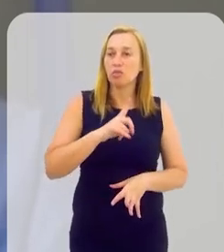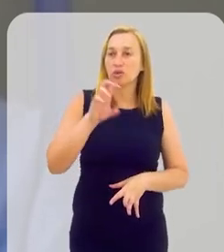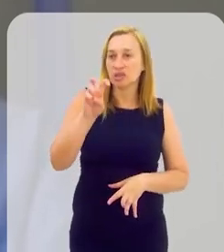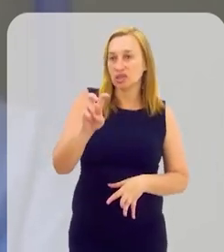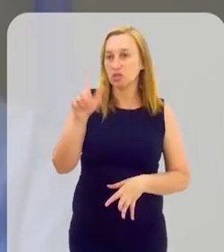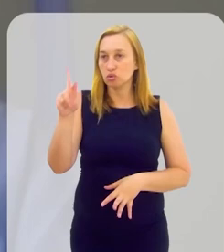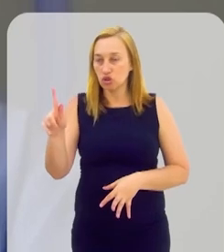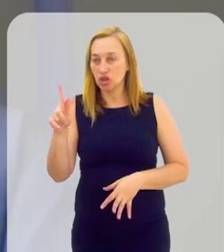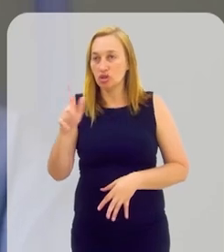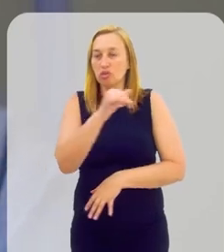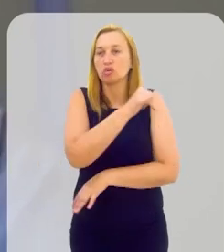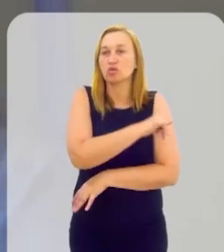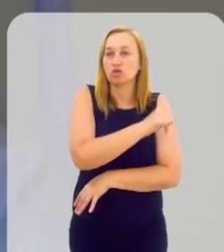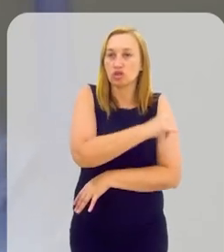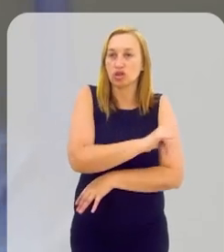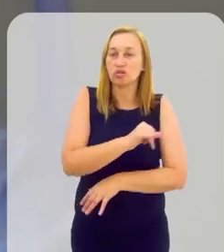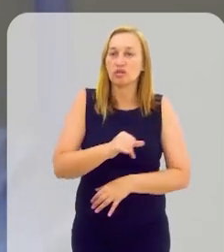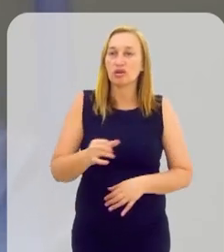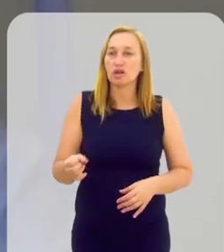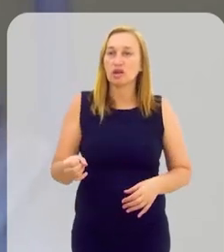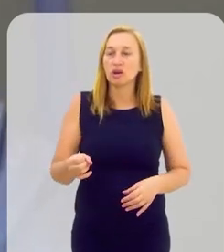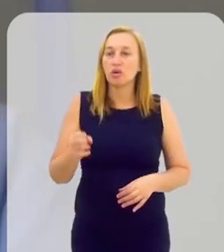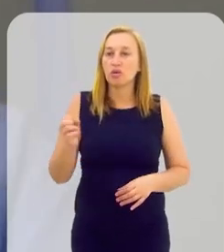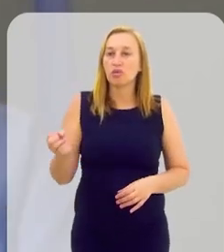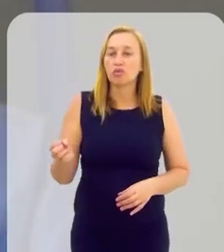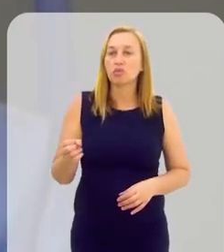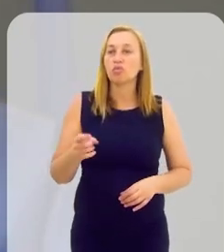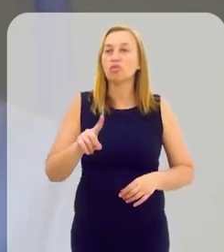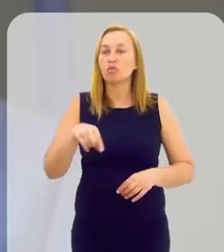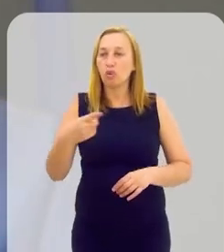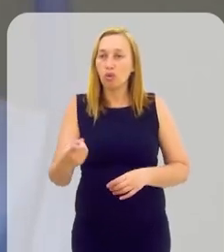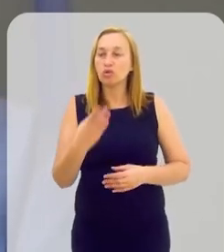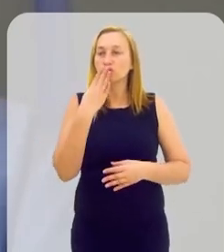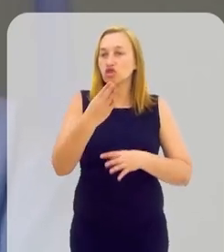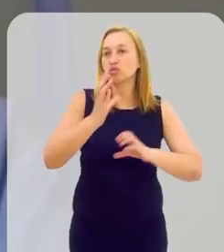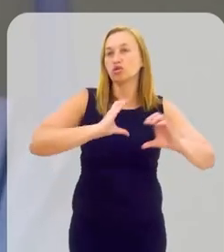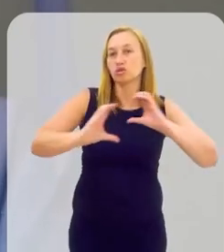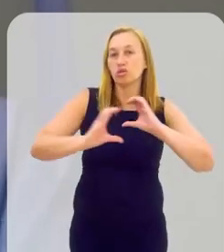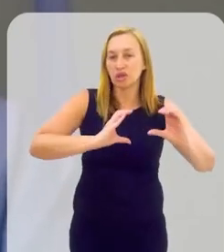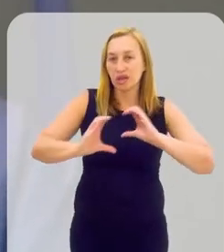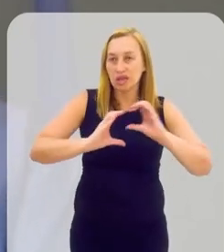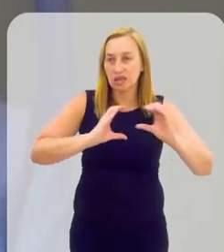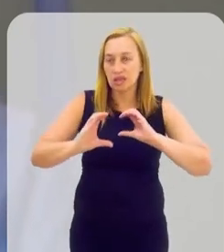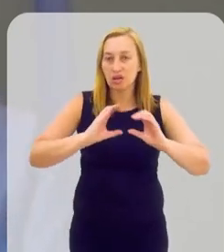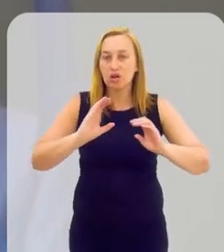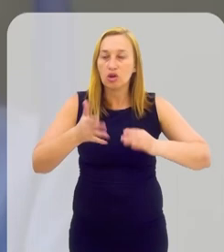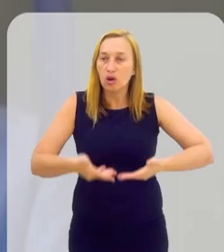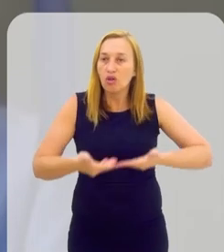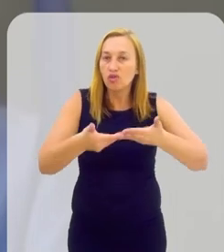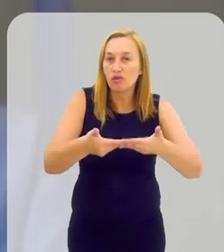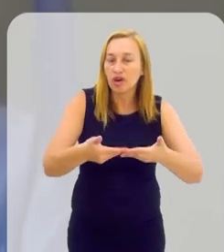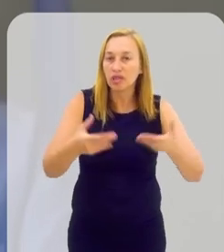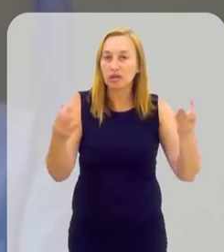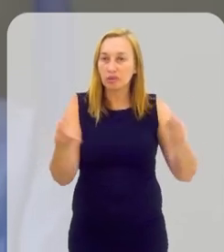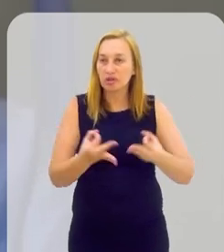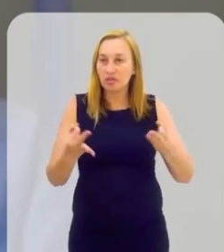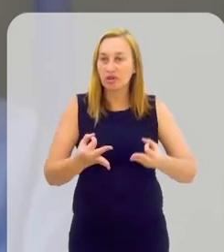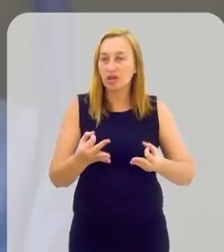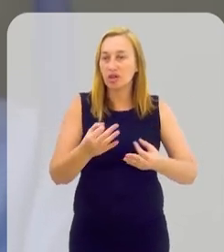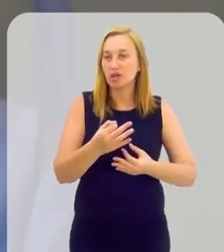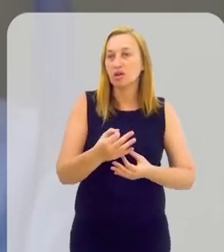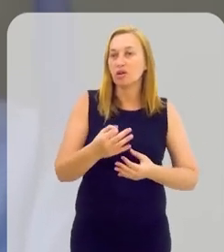próprio 5G vindo para o Rio de Janeiro vai dar uma outra perspectiva de comunicação, de interação, de oferta com clientela,